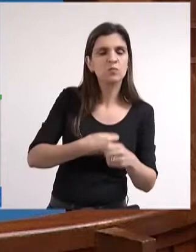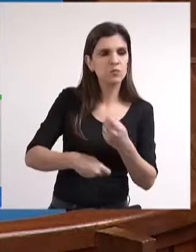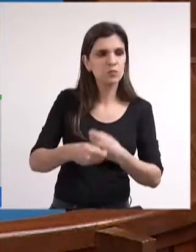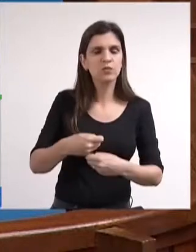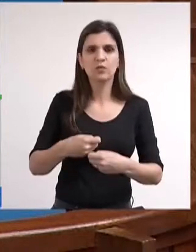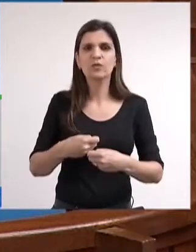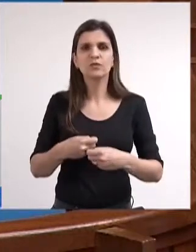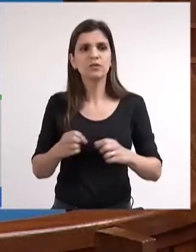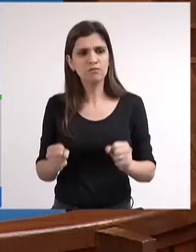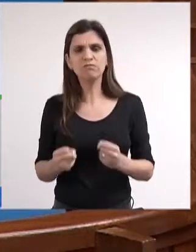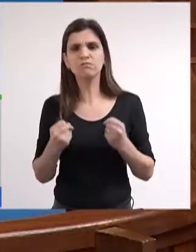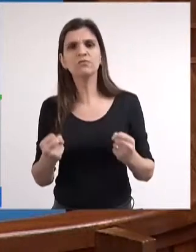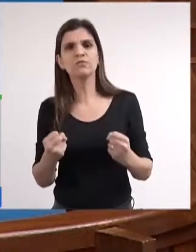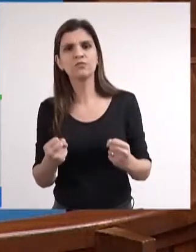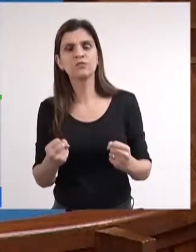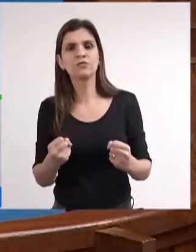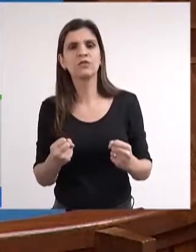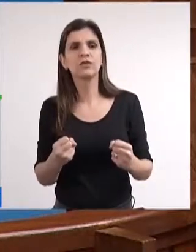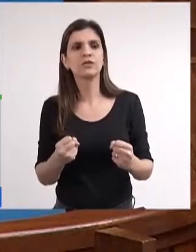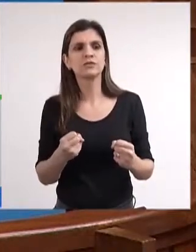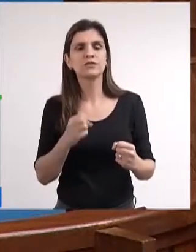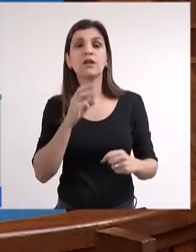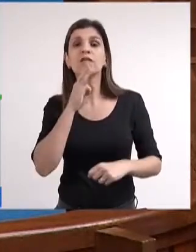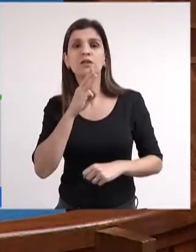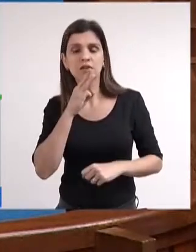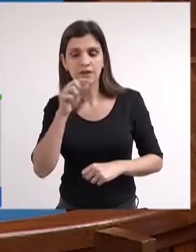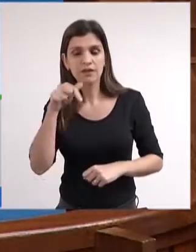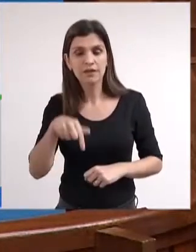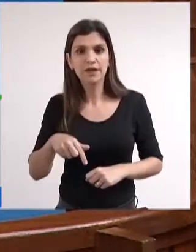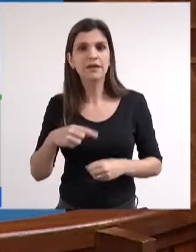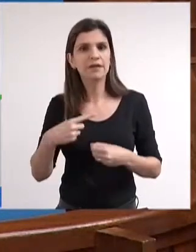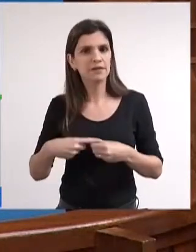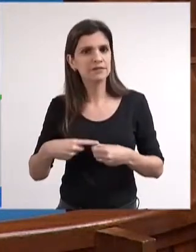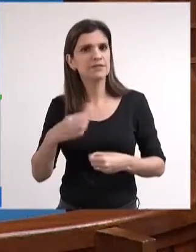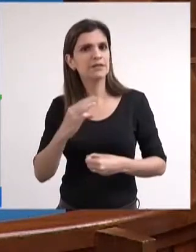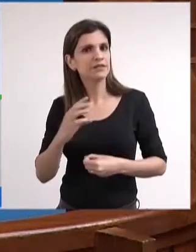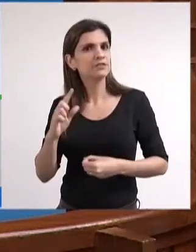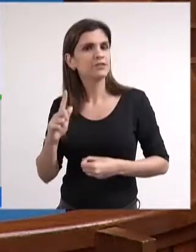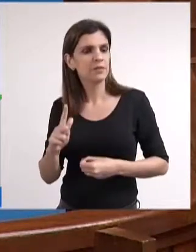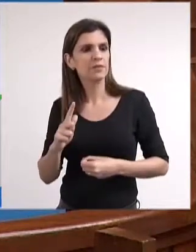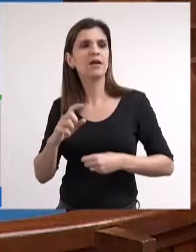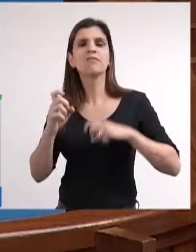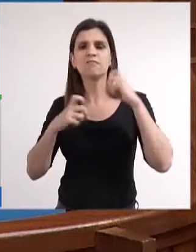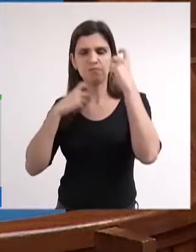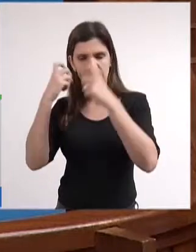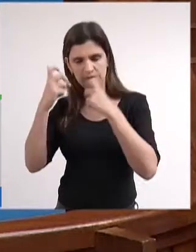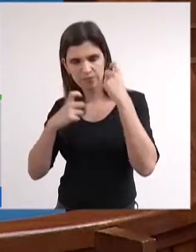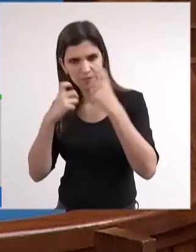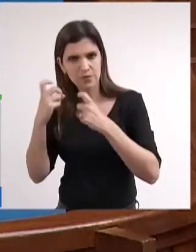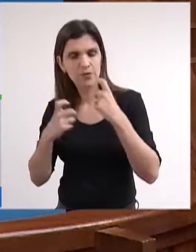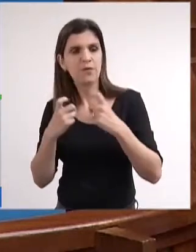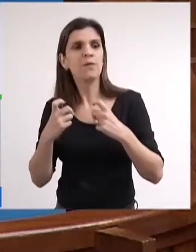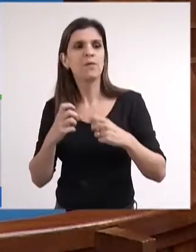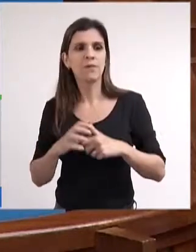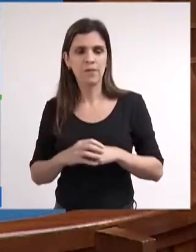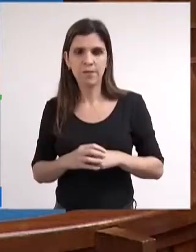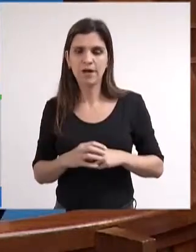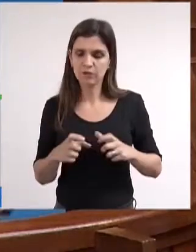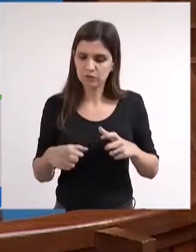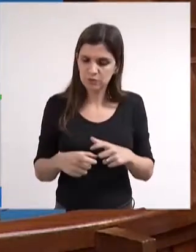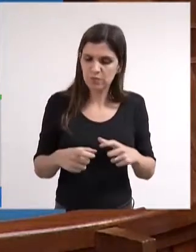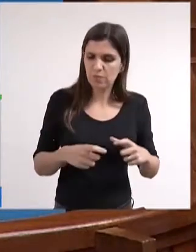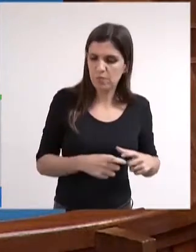prefeito Marquinhos Trade e Adriano tem se preocupado, é justamente abrir a oportunidade para os pequenos empresários, para que eles possam